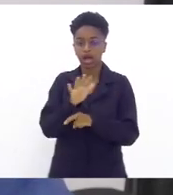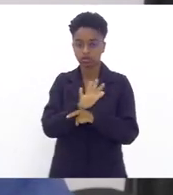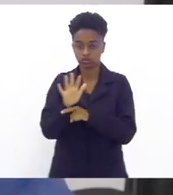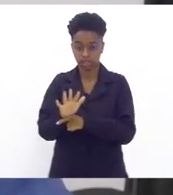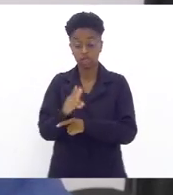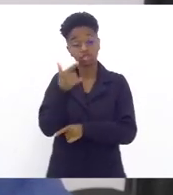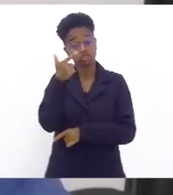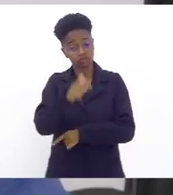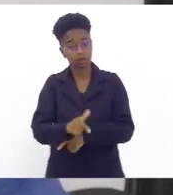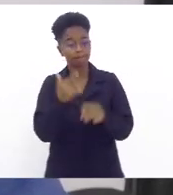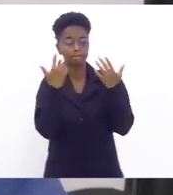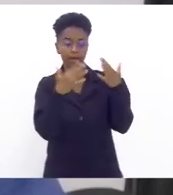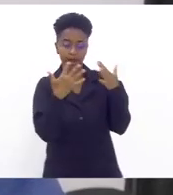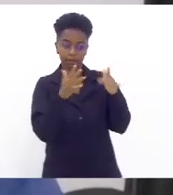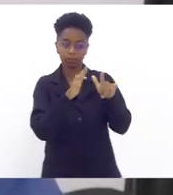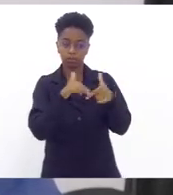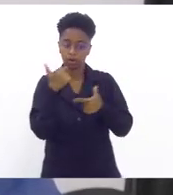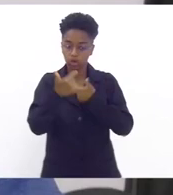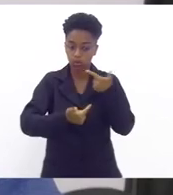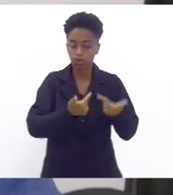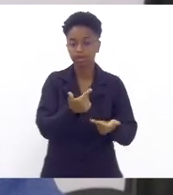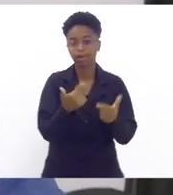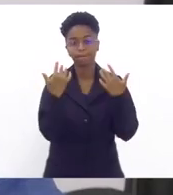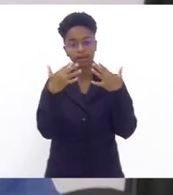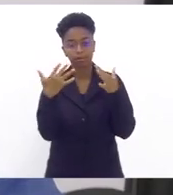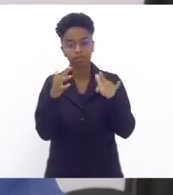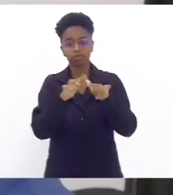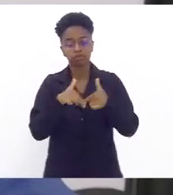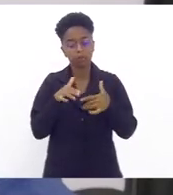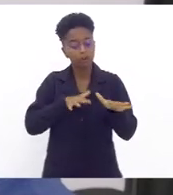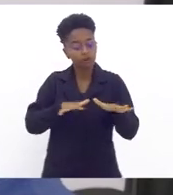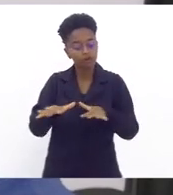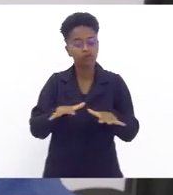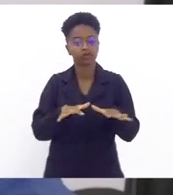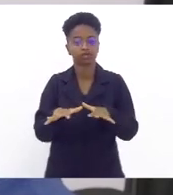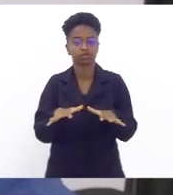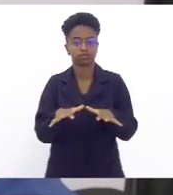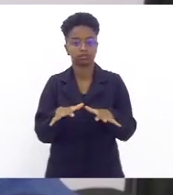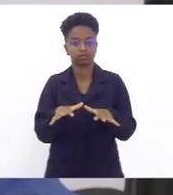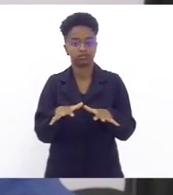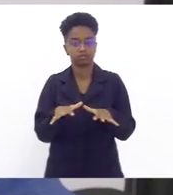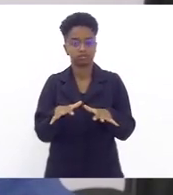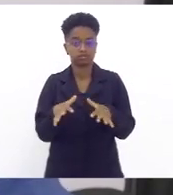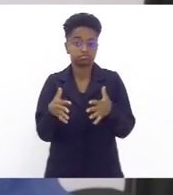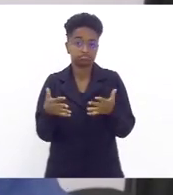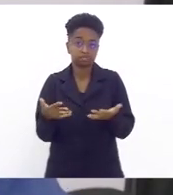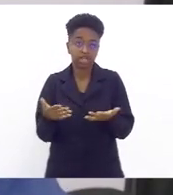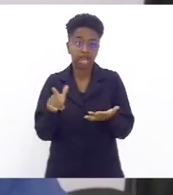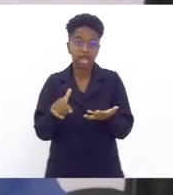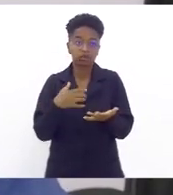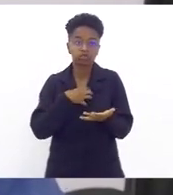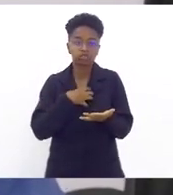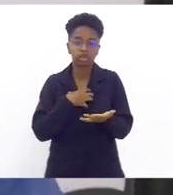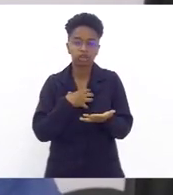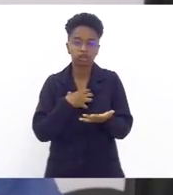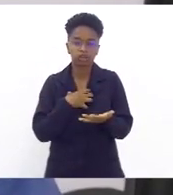uma vez parabéns pela luta de vocês parabéns pela mobilização é a forma mais